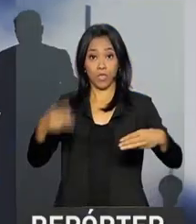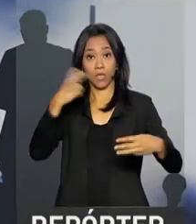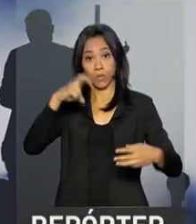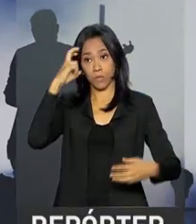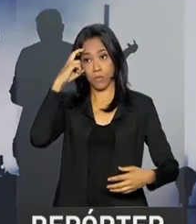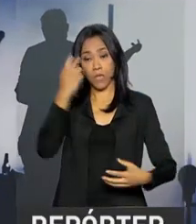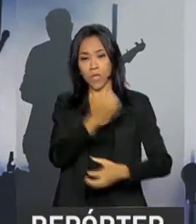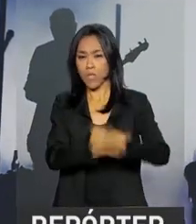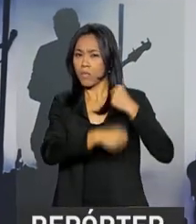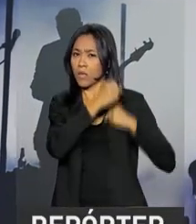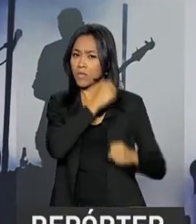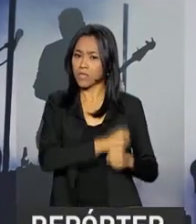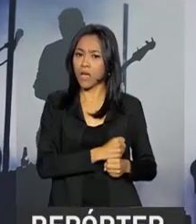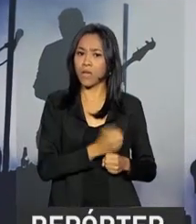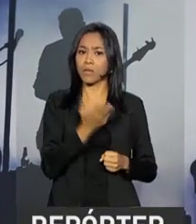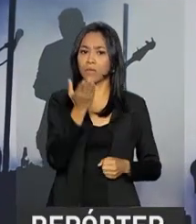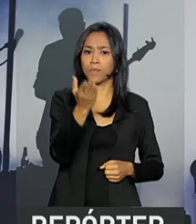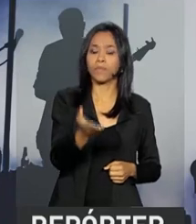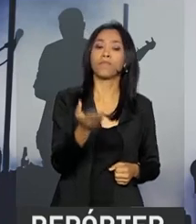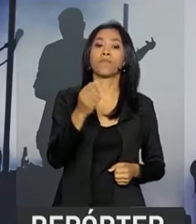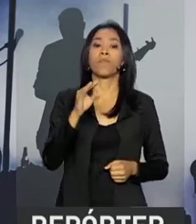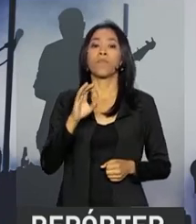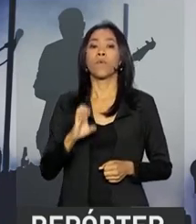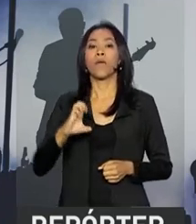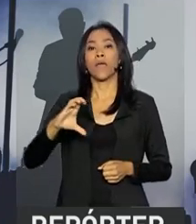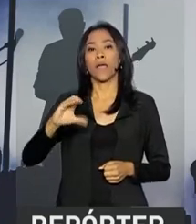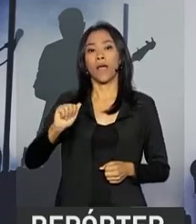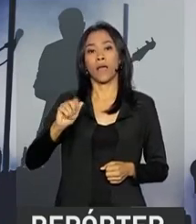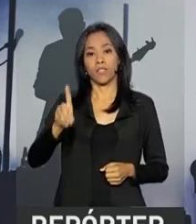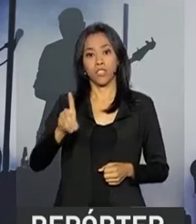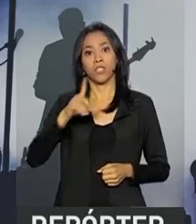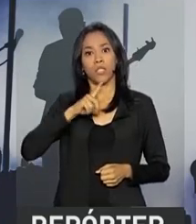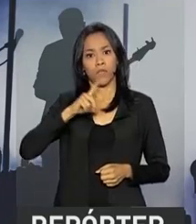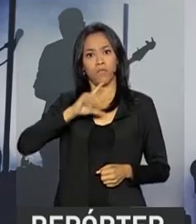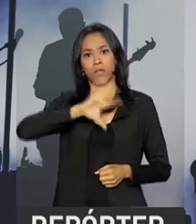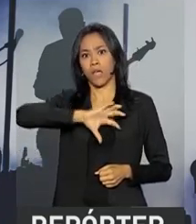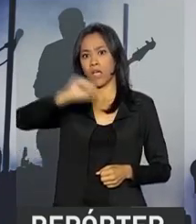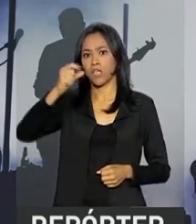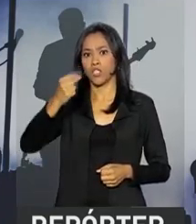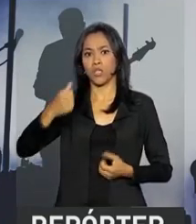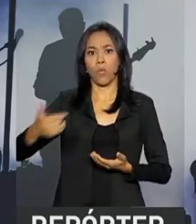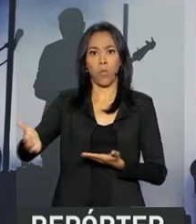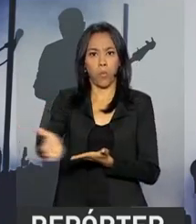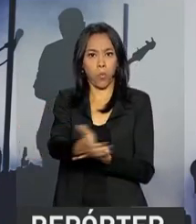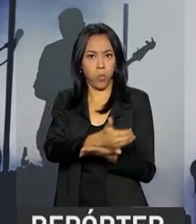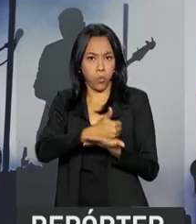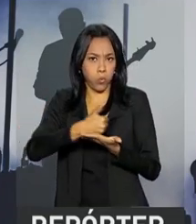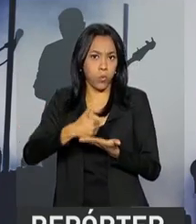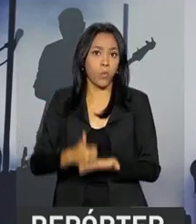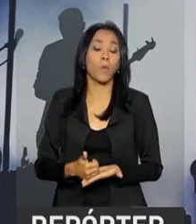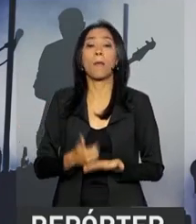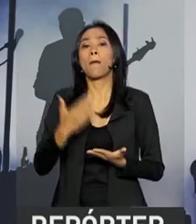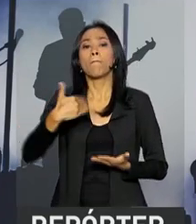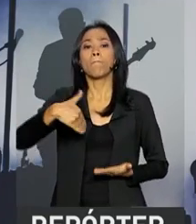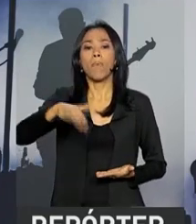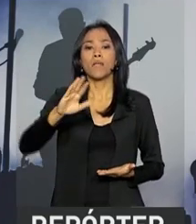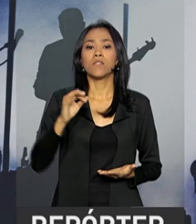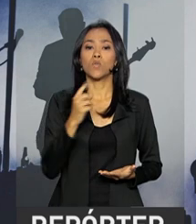ano passado, o ECAD registrou recorde na arrecadação e distribuição de direitos autorais. Foram mais